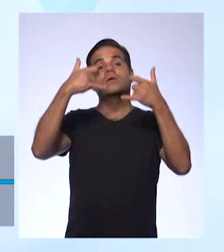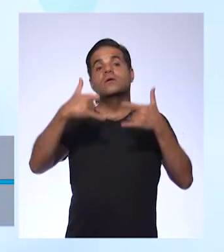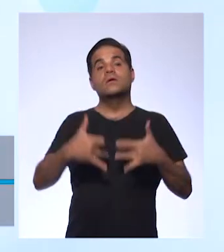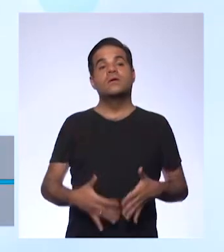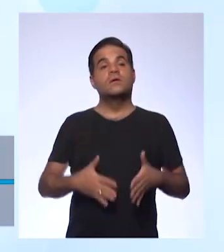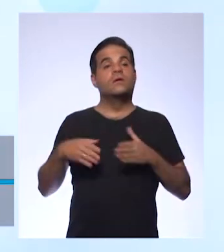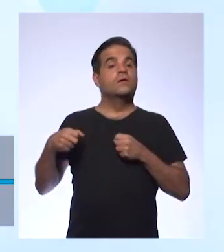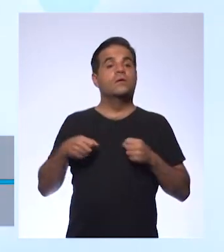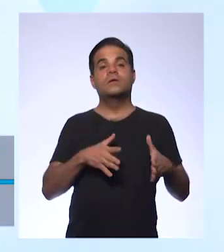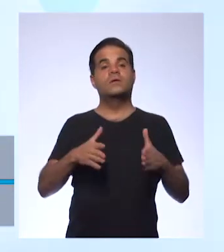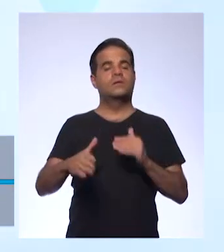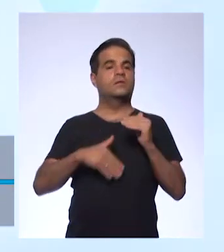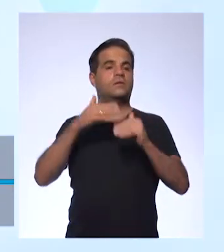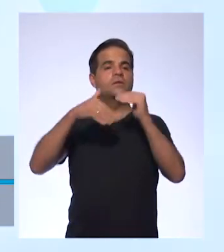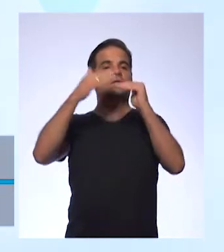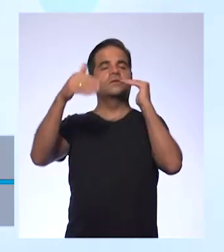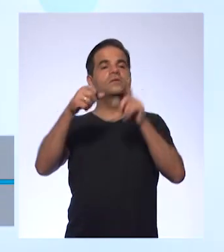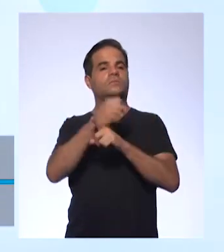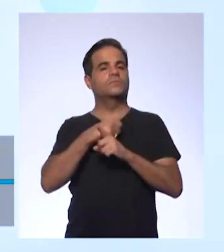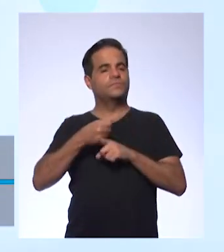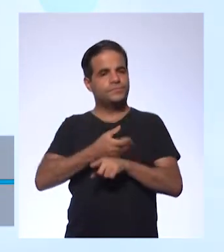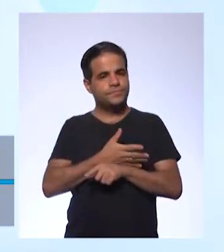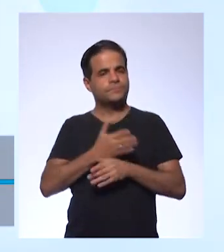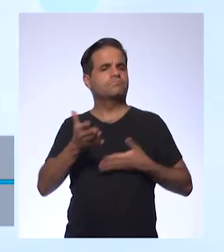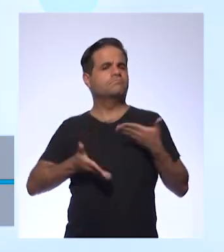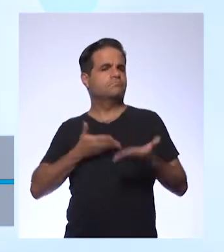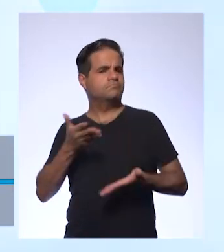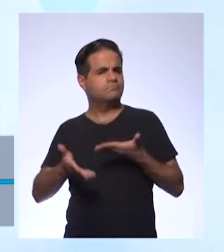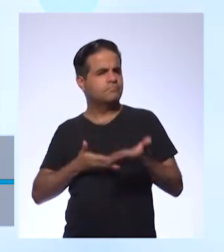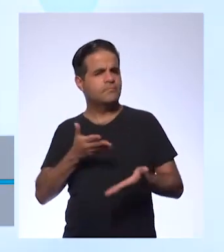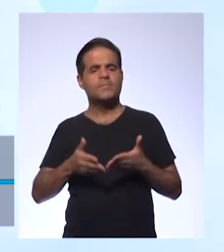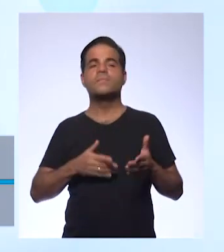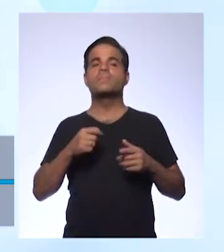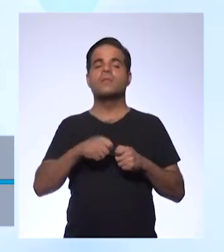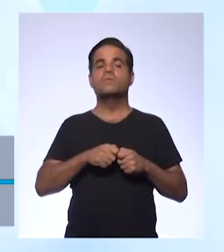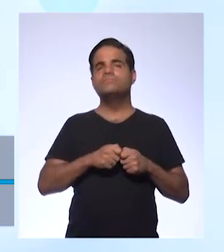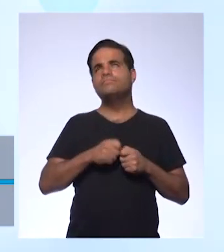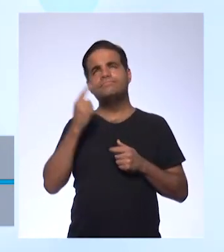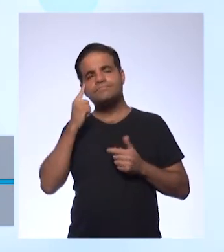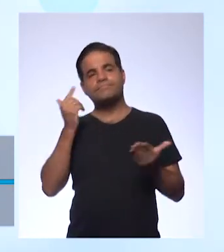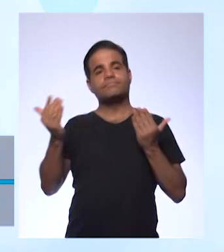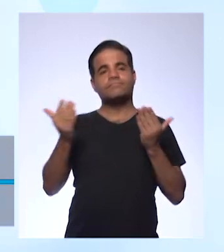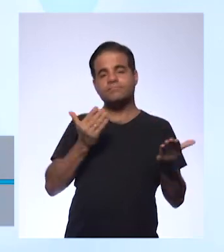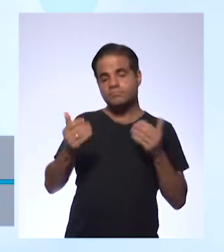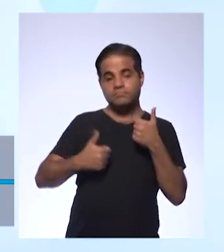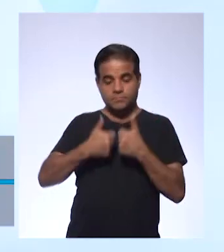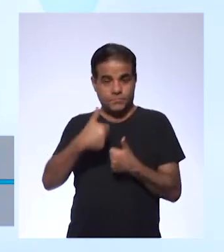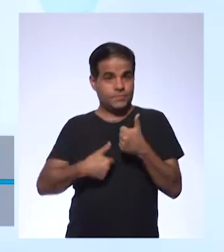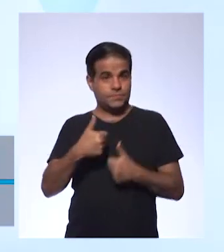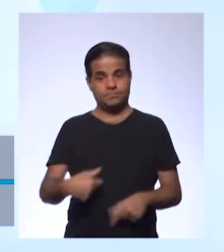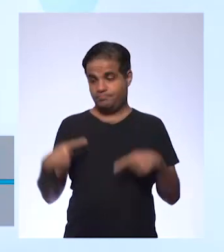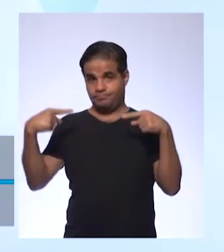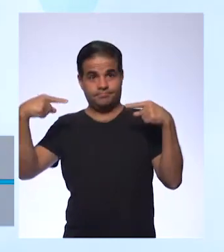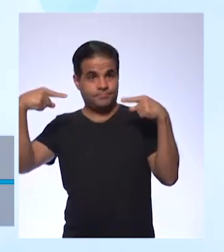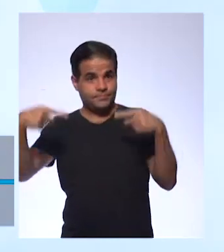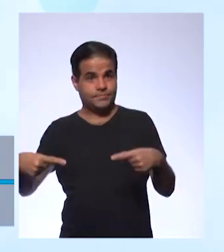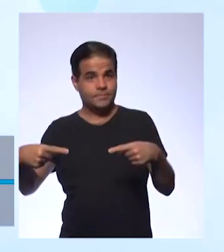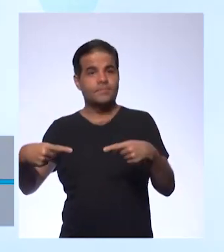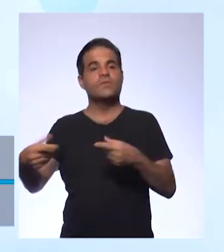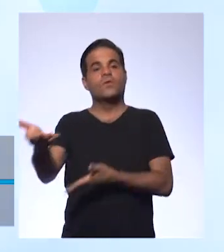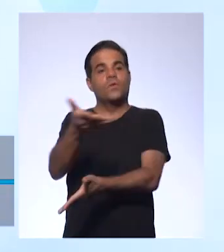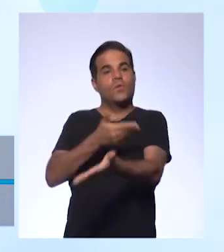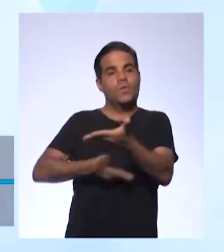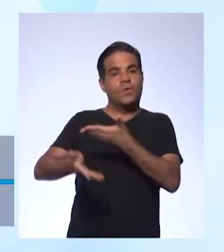sobre a jornada do desenvolvimento socioemocional, fazendo um paralelo com uma partida de futebol. Nós vamos relacionar,